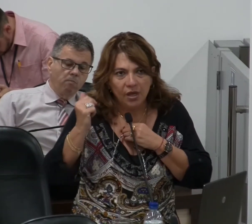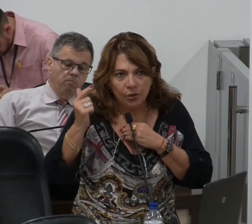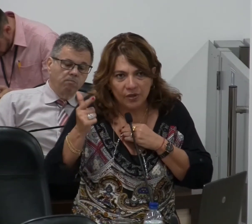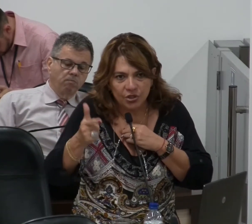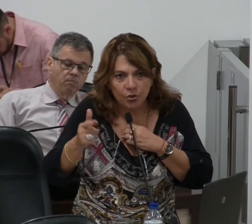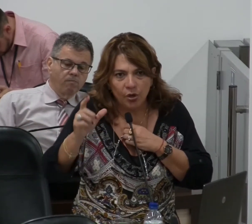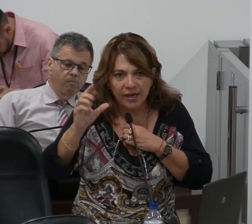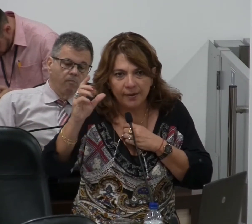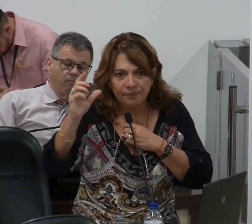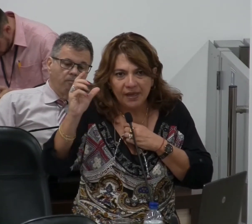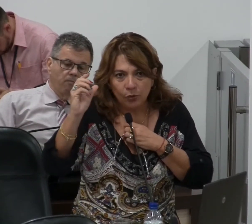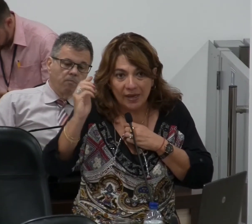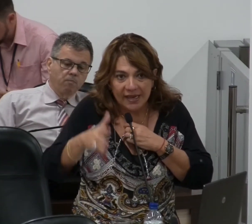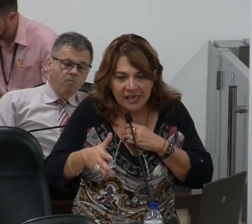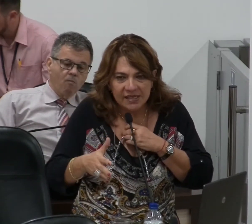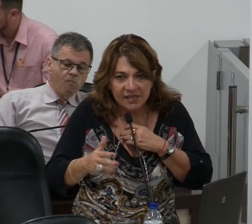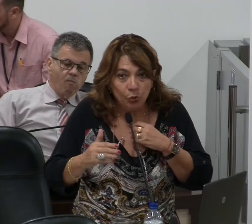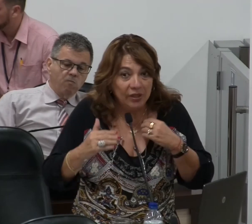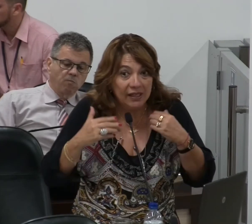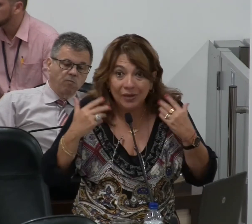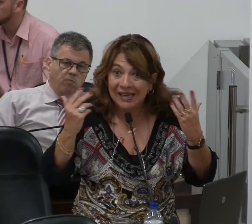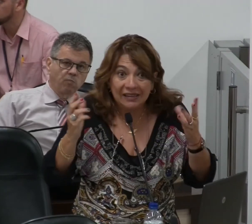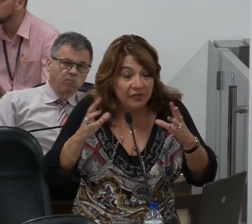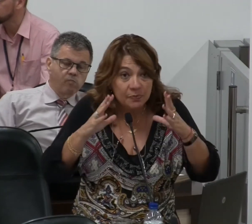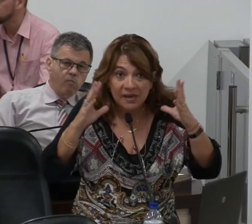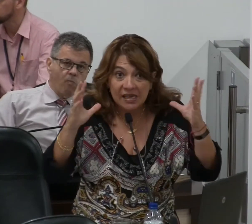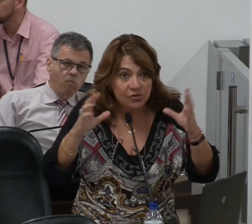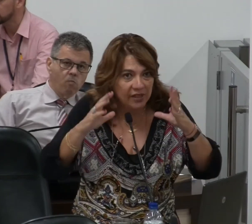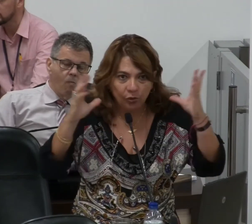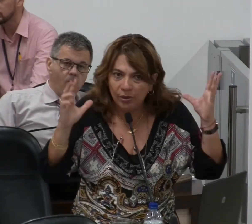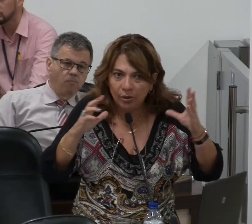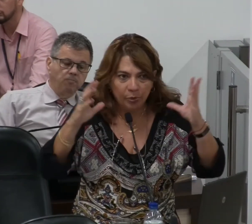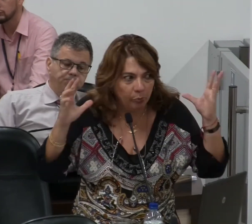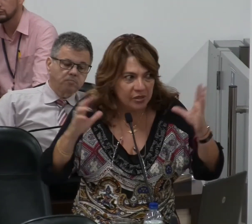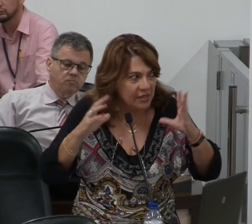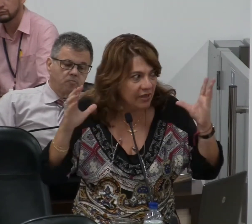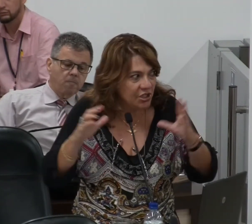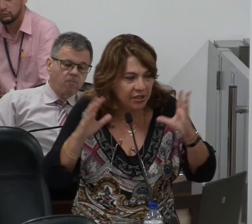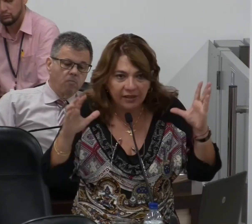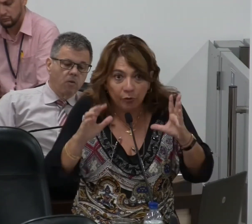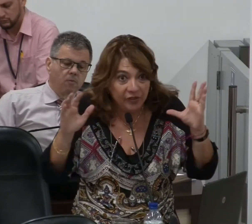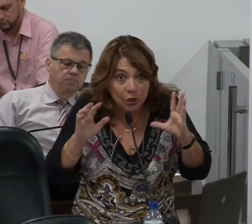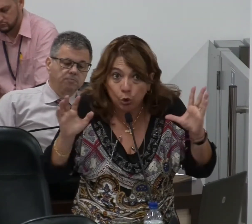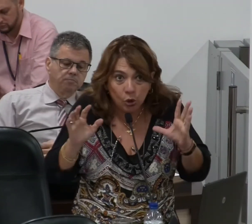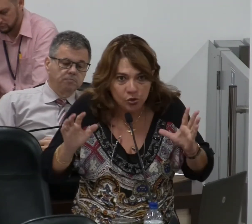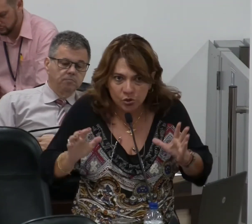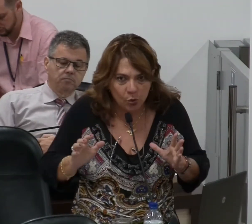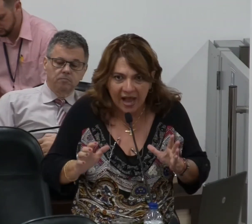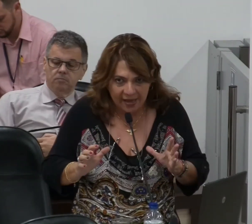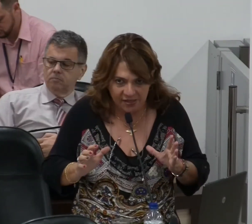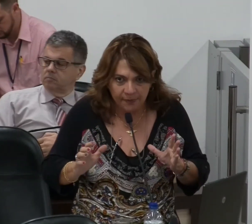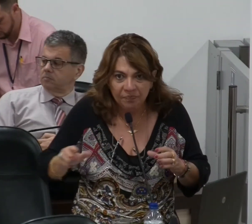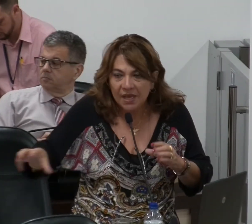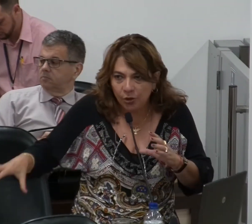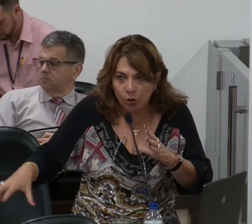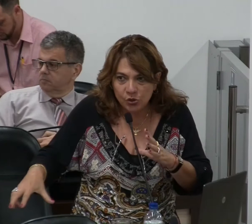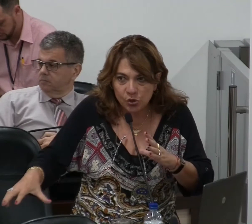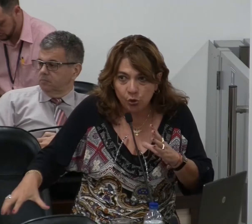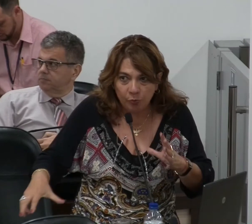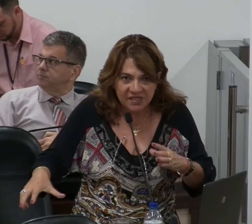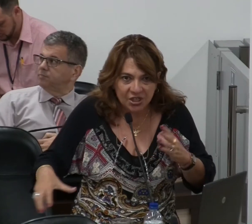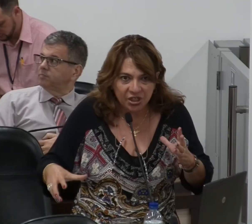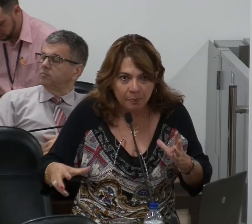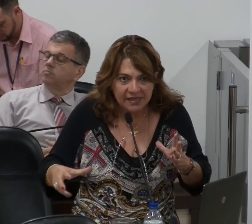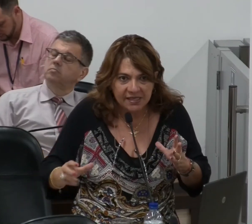contando de uma história de uma criança se mutilando, e cada vez isso está tomando uma proporção que a gente está ouvindo em todos os lugares. Em todos